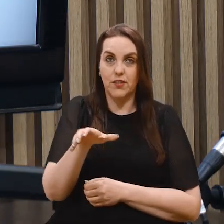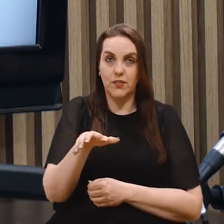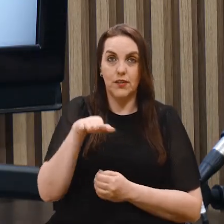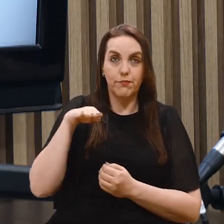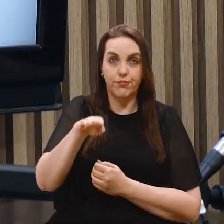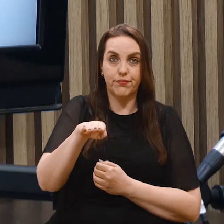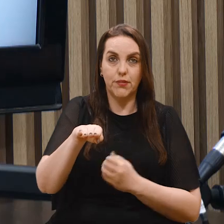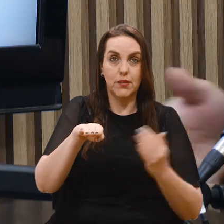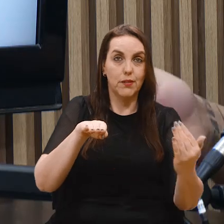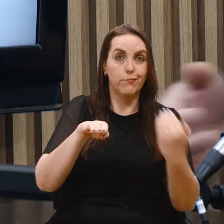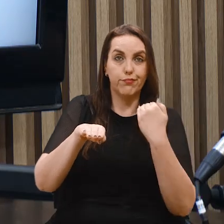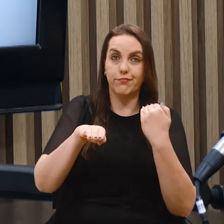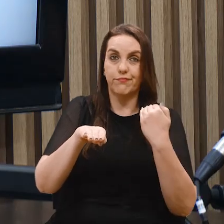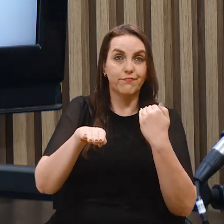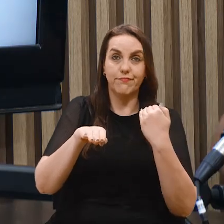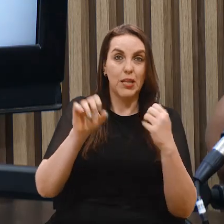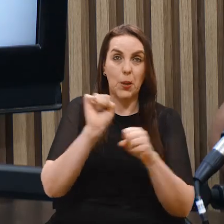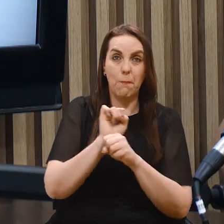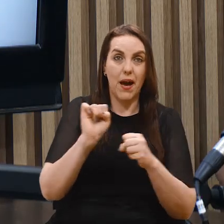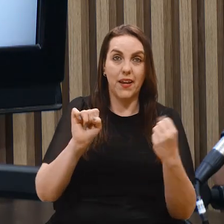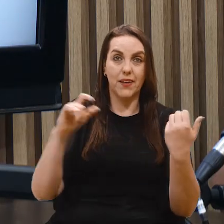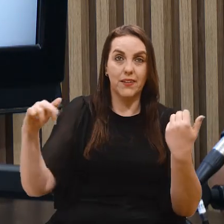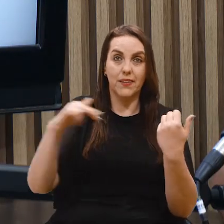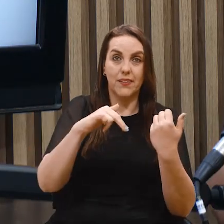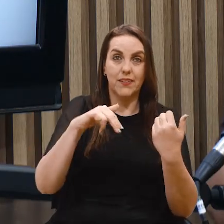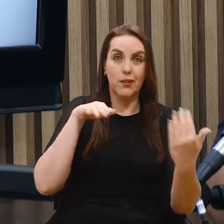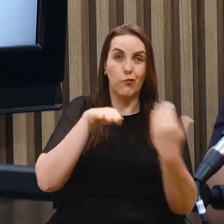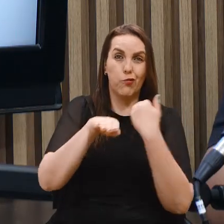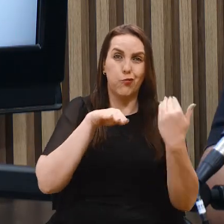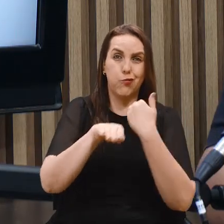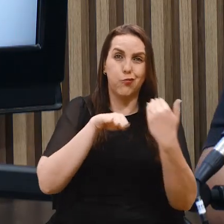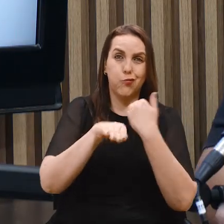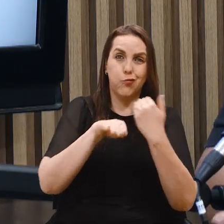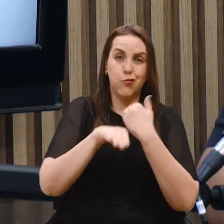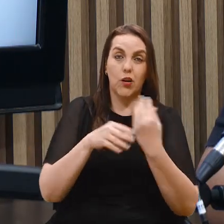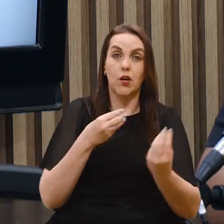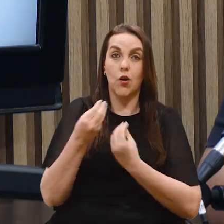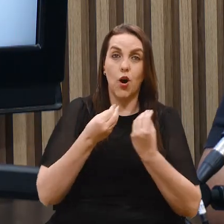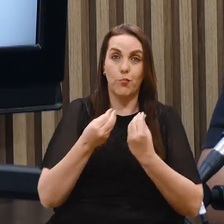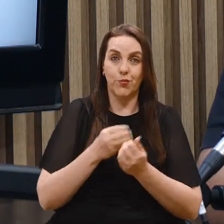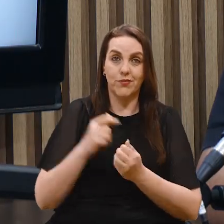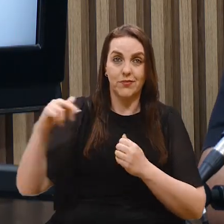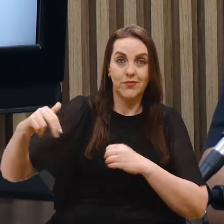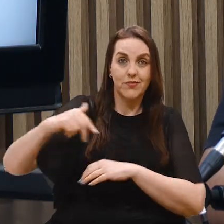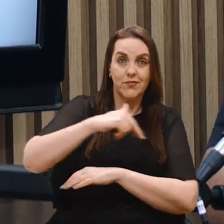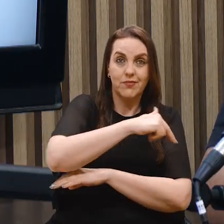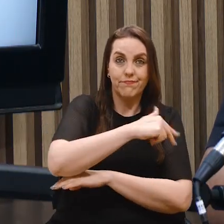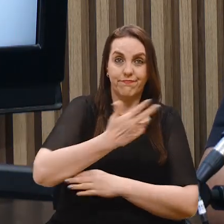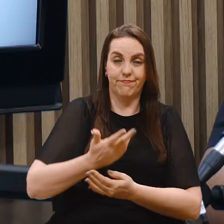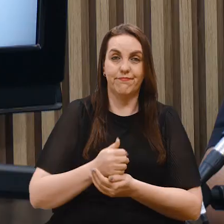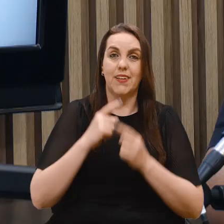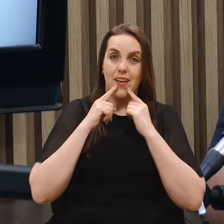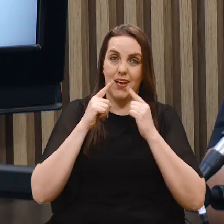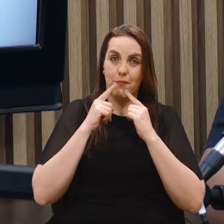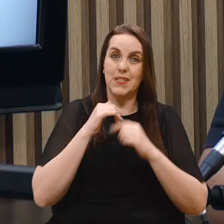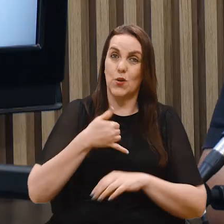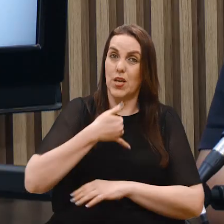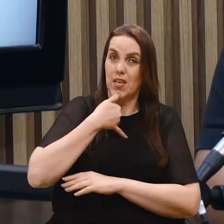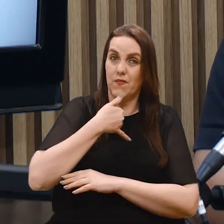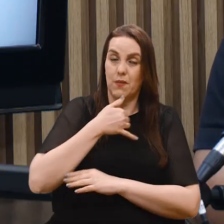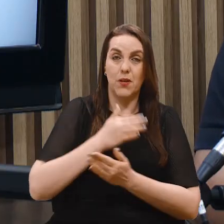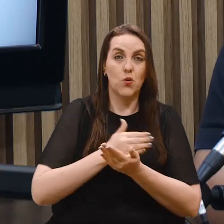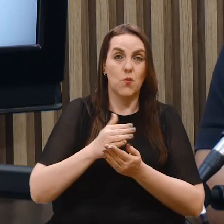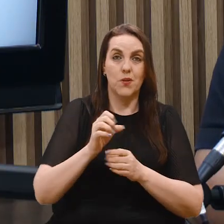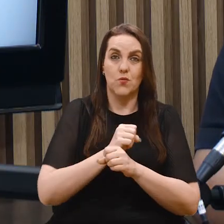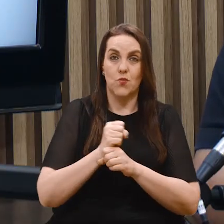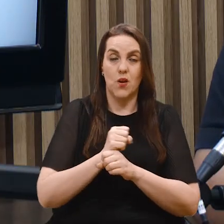o outro do lado. Então, é o risco constante. E é uma reclamação. A gente teve, infelizmente, no começo do ano, um acidente que